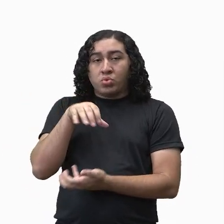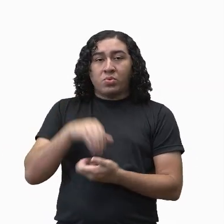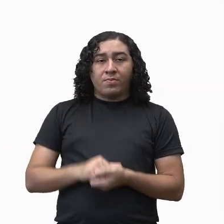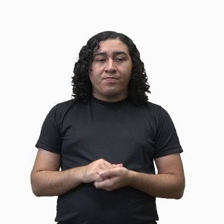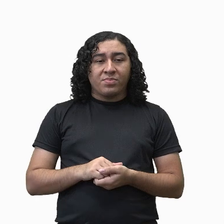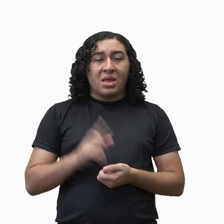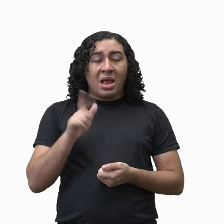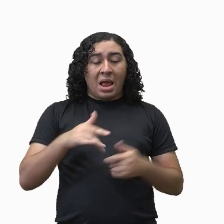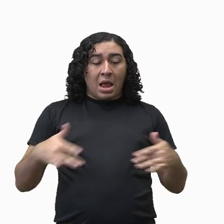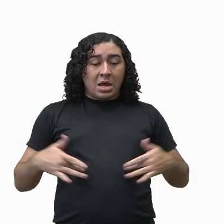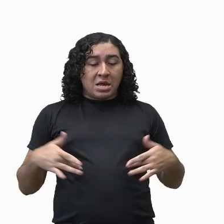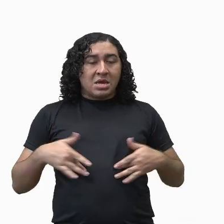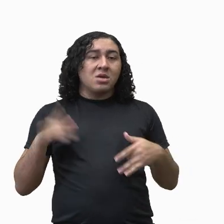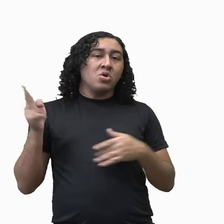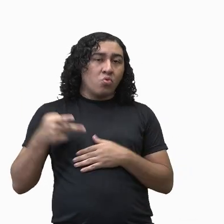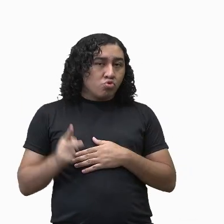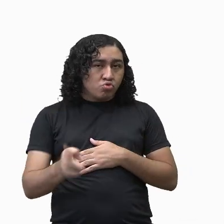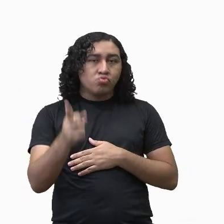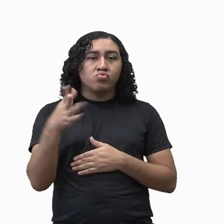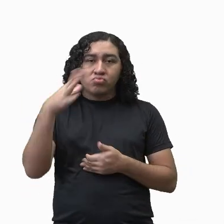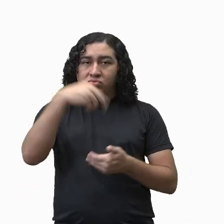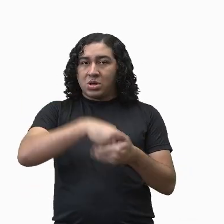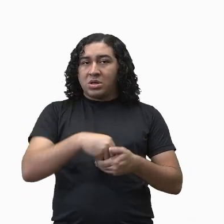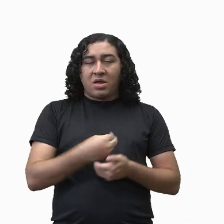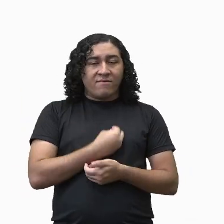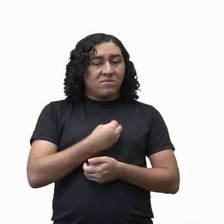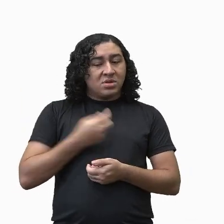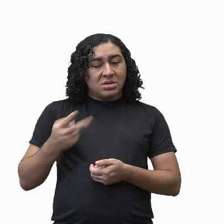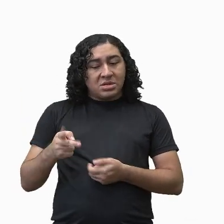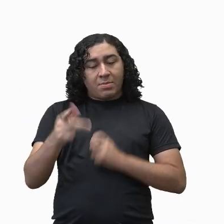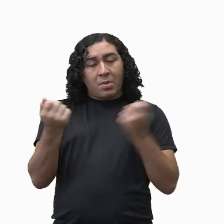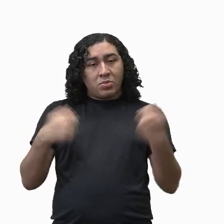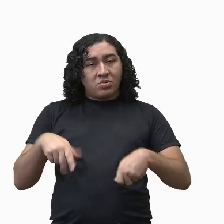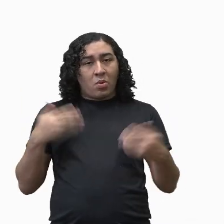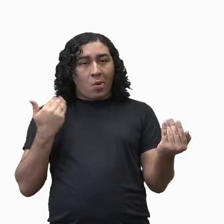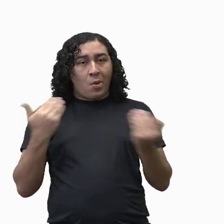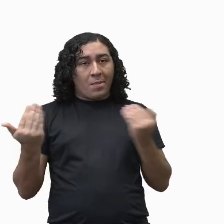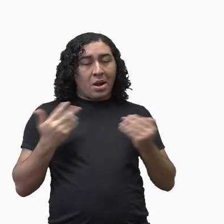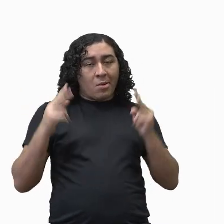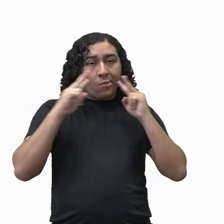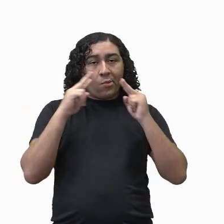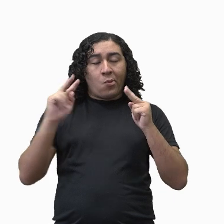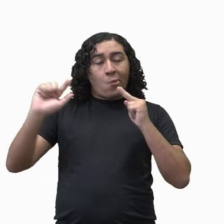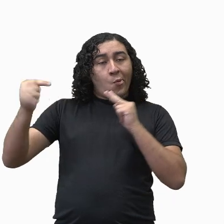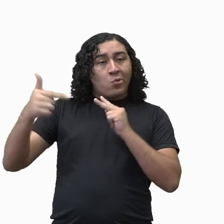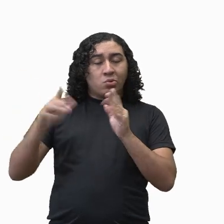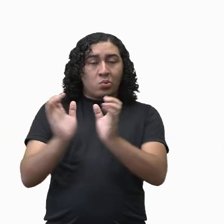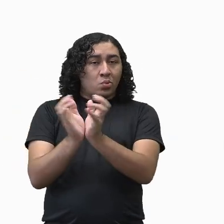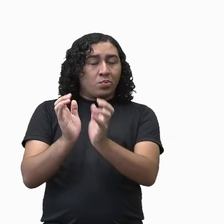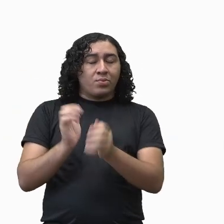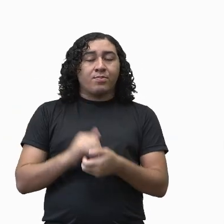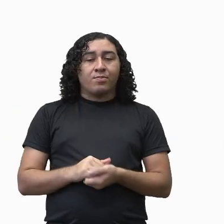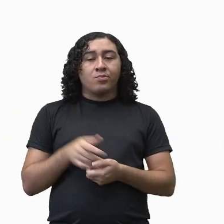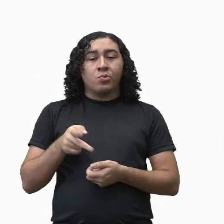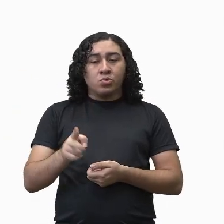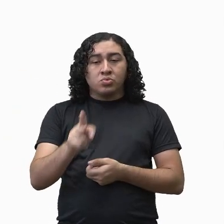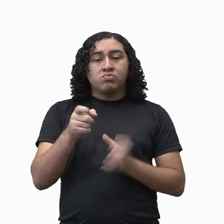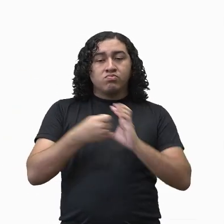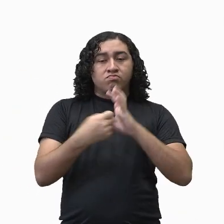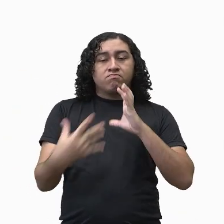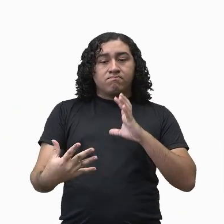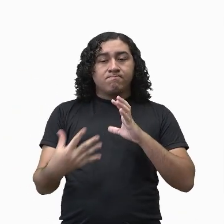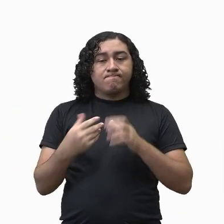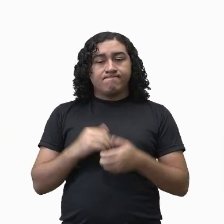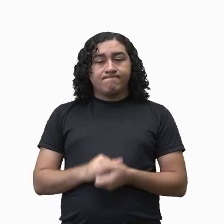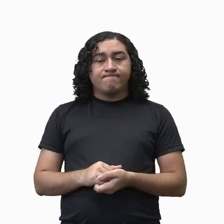rins permanentes dentro desses indivíduos aí, fazendo uma comparação com outro grupo. Continuando as